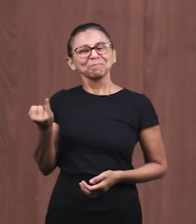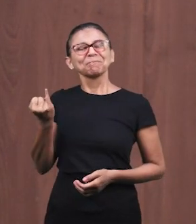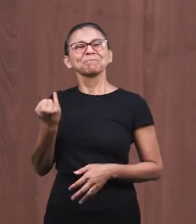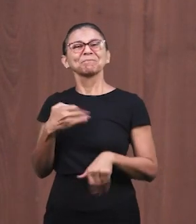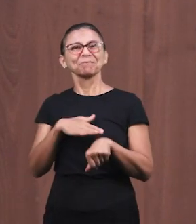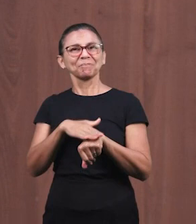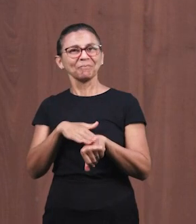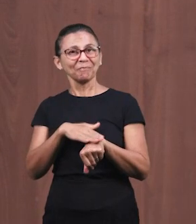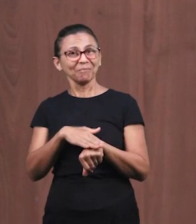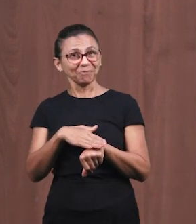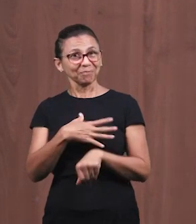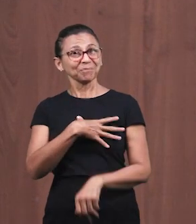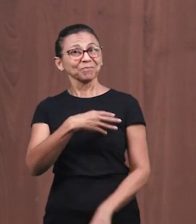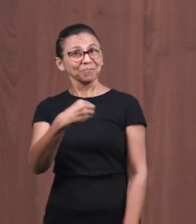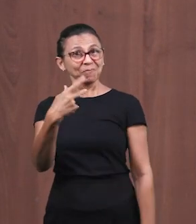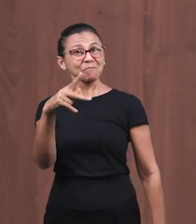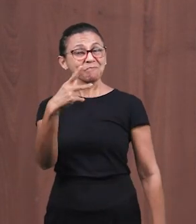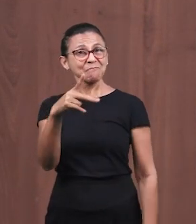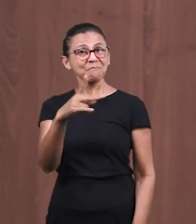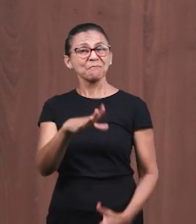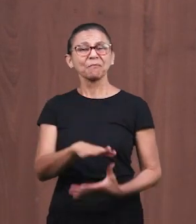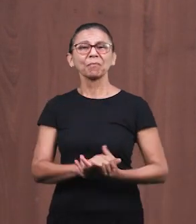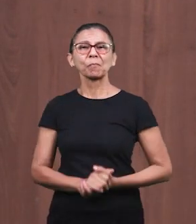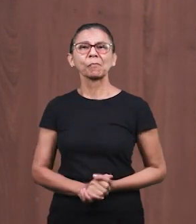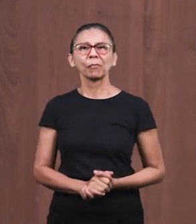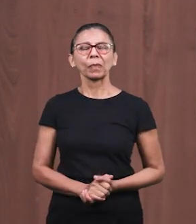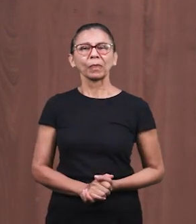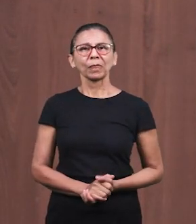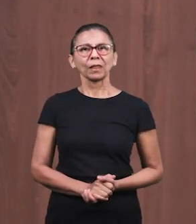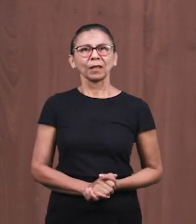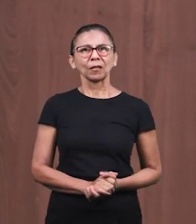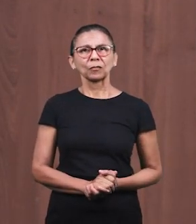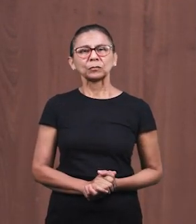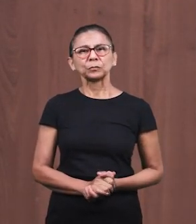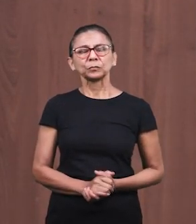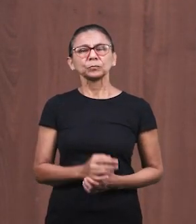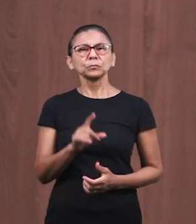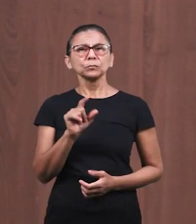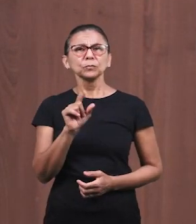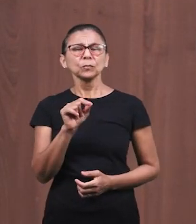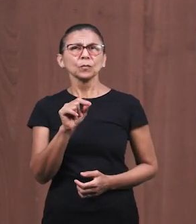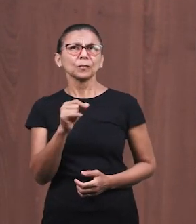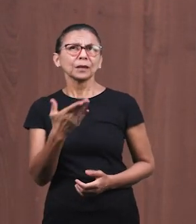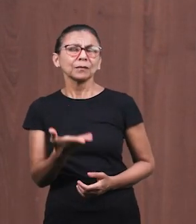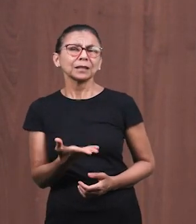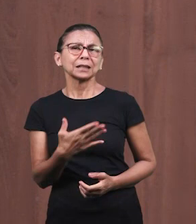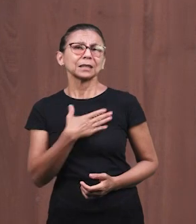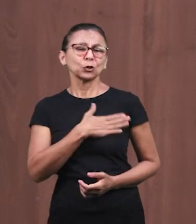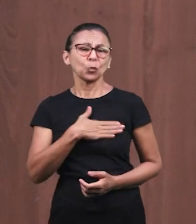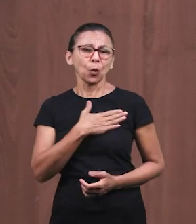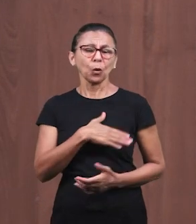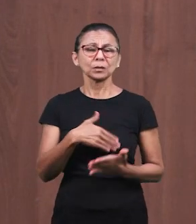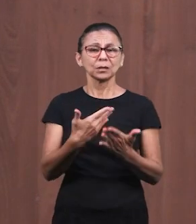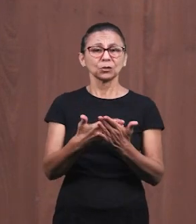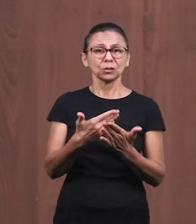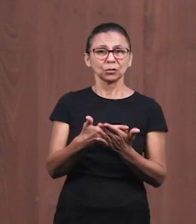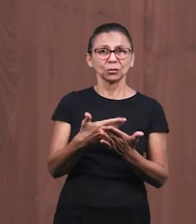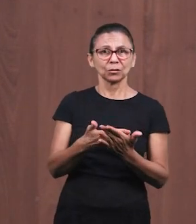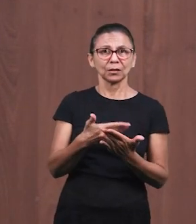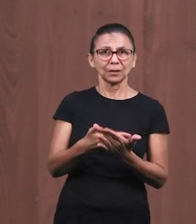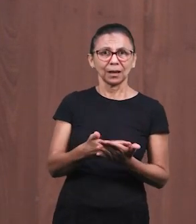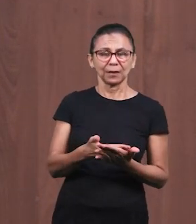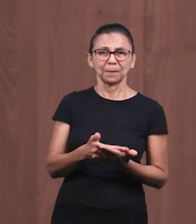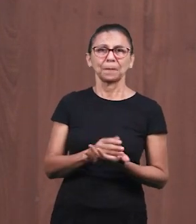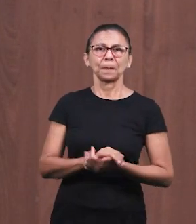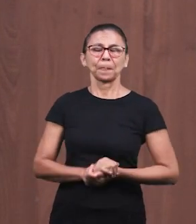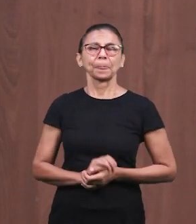Aproveite e converse com seu filho sobre quais são os pontos fracos dele nos estudos e quais os modos